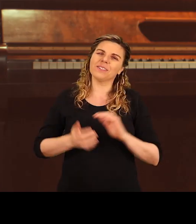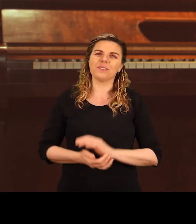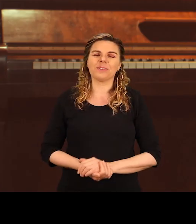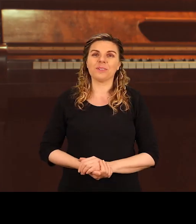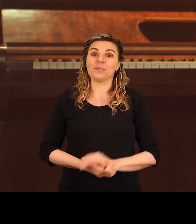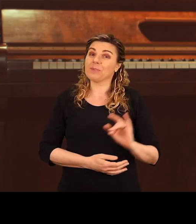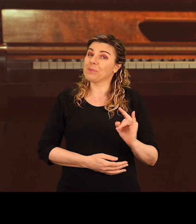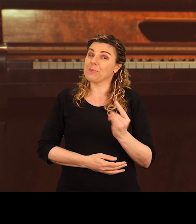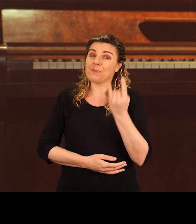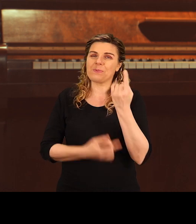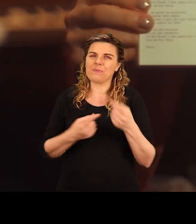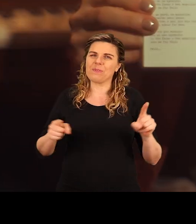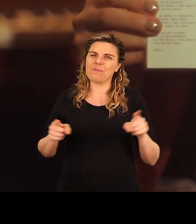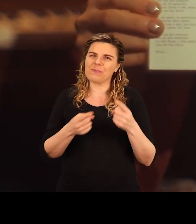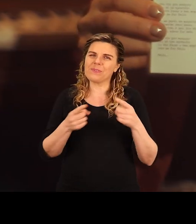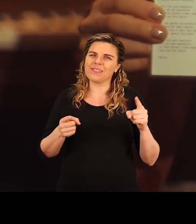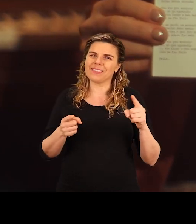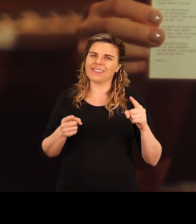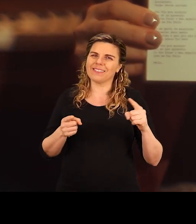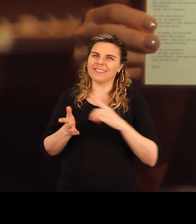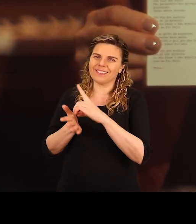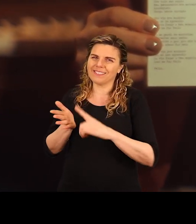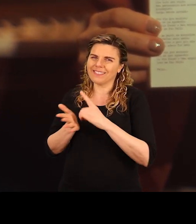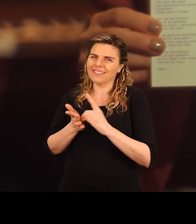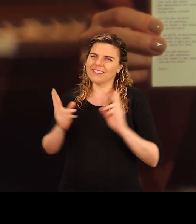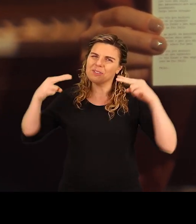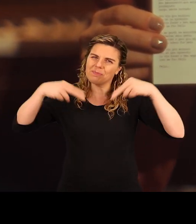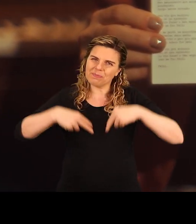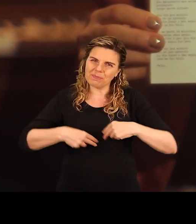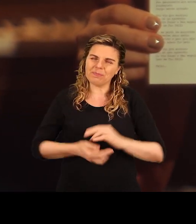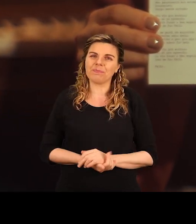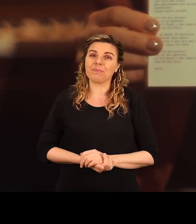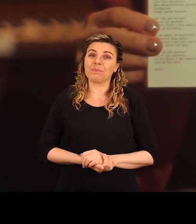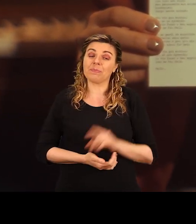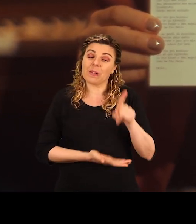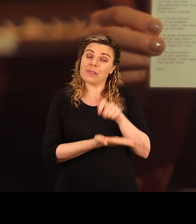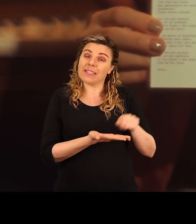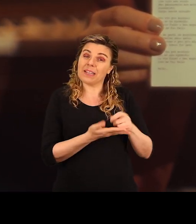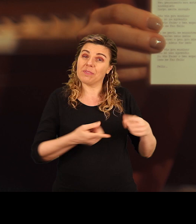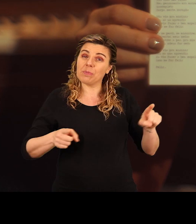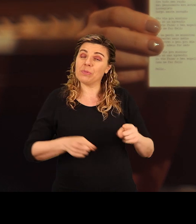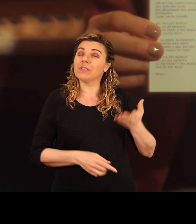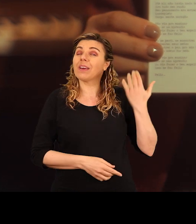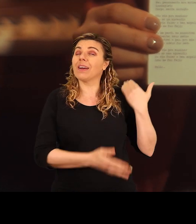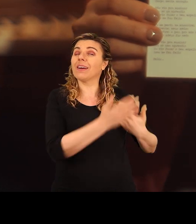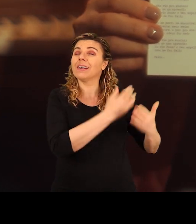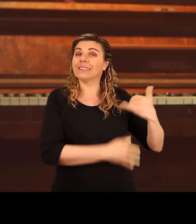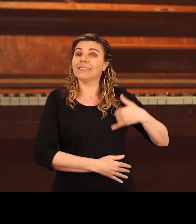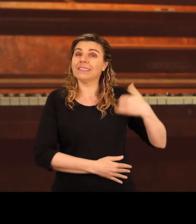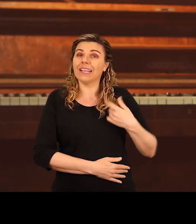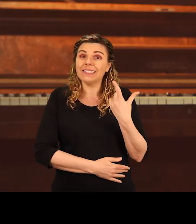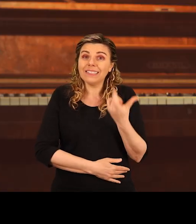nós. Última faixa do disco Mergul. Mostra o encarte do CD. compus essa música quando eu tinha 16 anos. E hoje é que eu entendo ela de